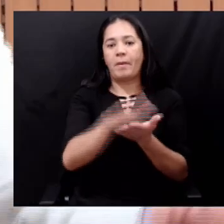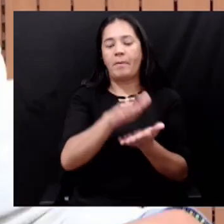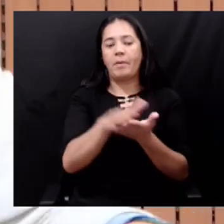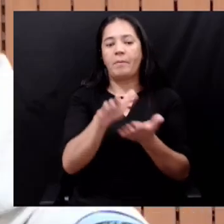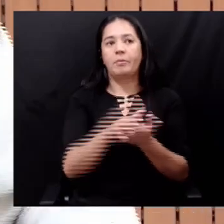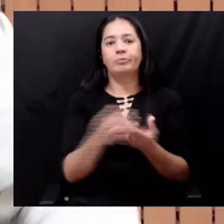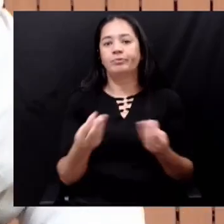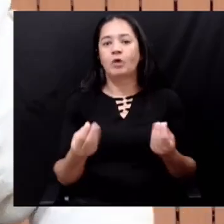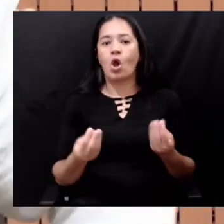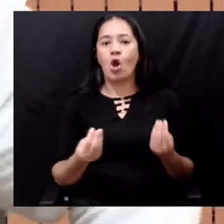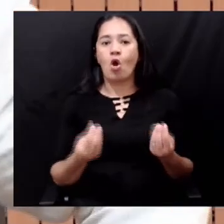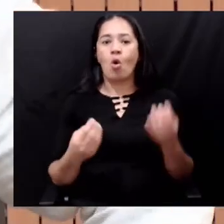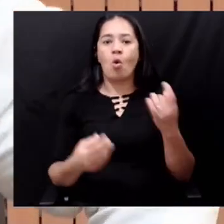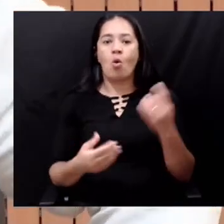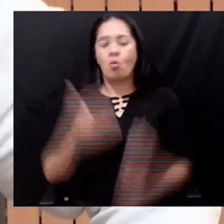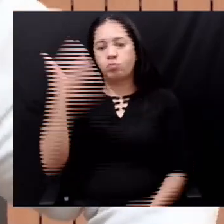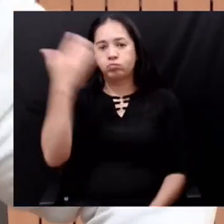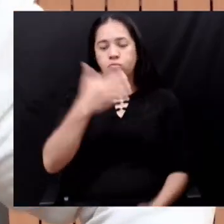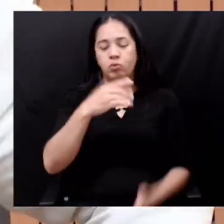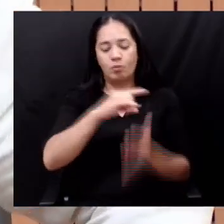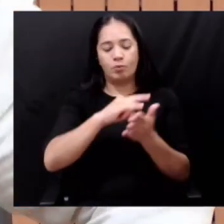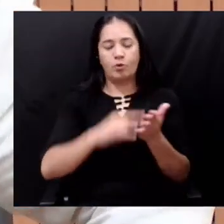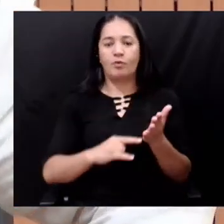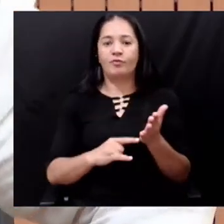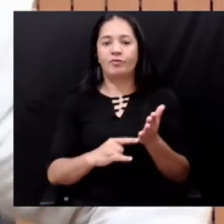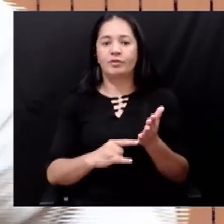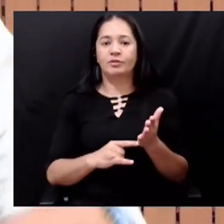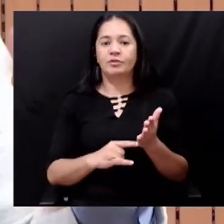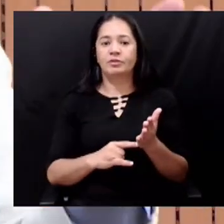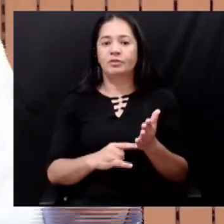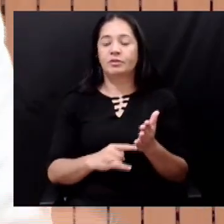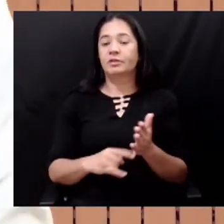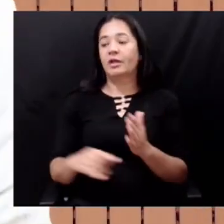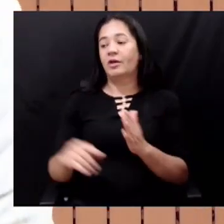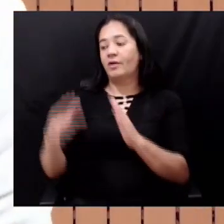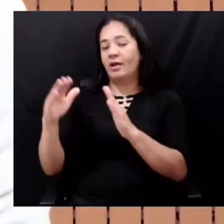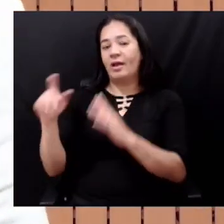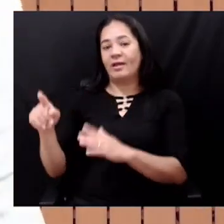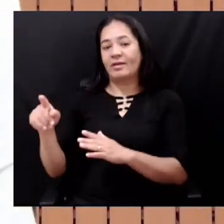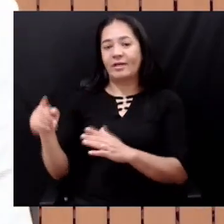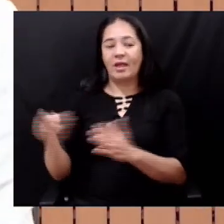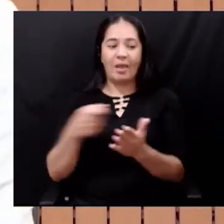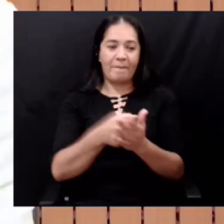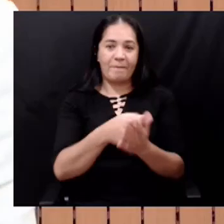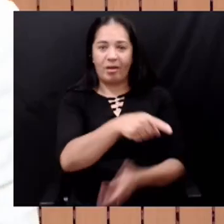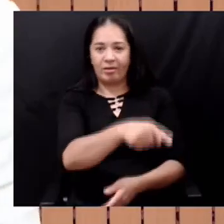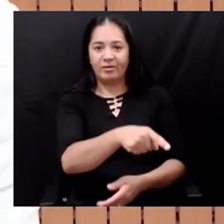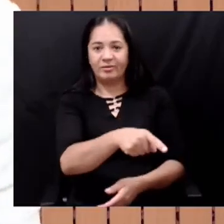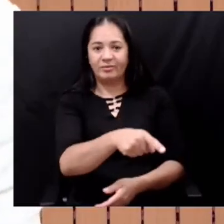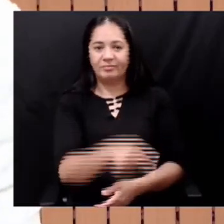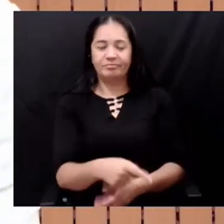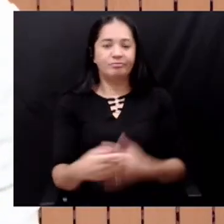comprovante, a Fiocruz paga o CNPJ, ou a firma, sei lá o quê.